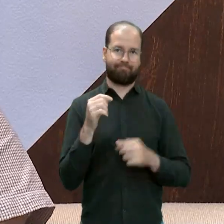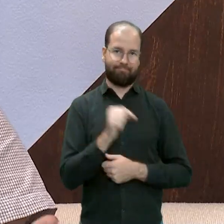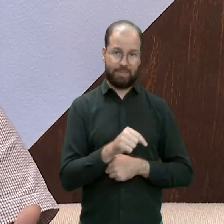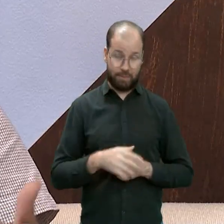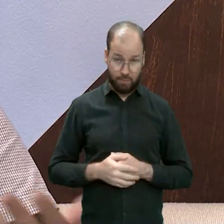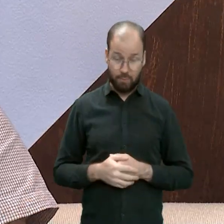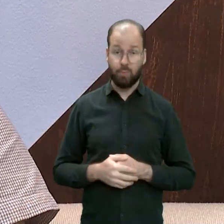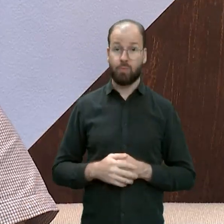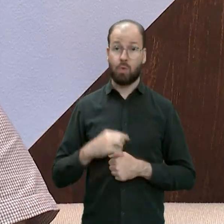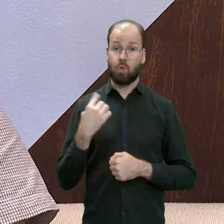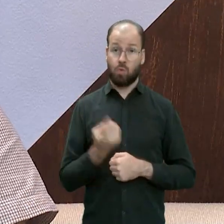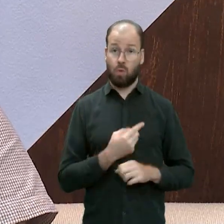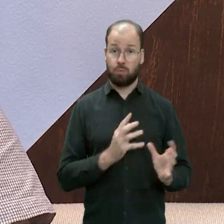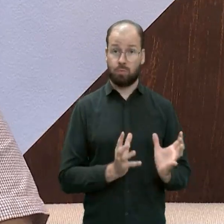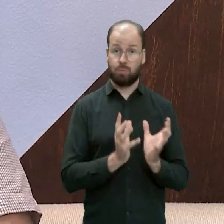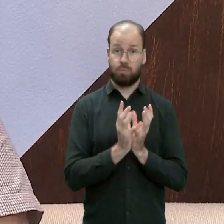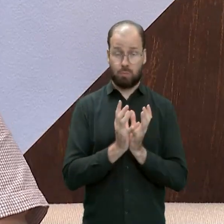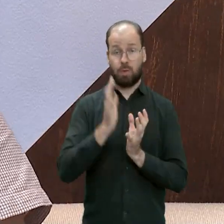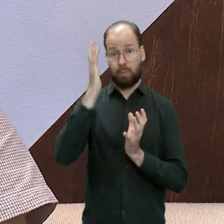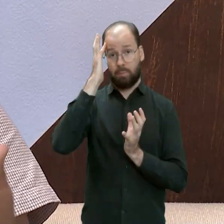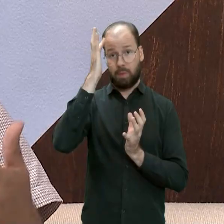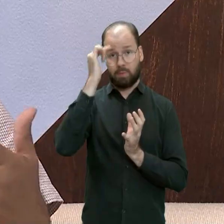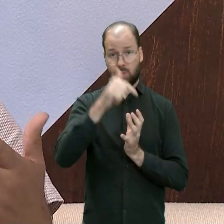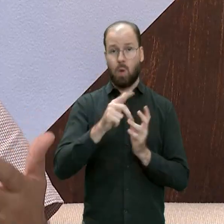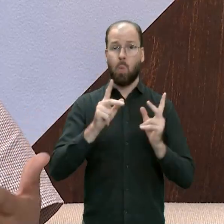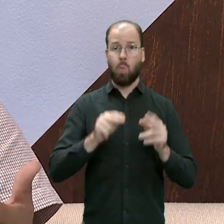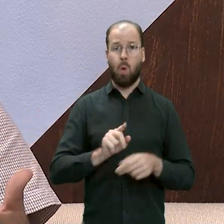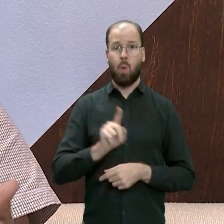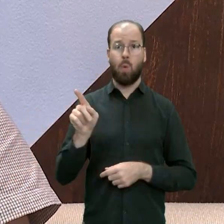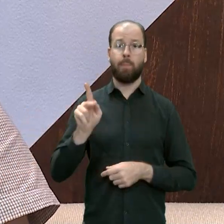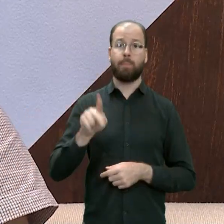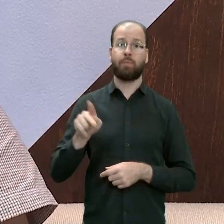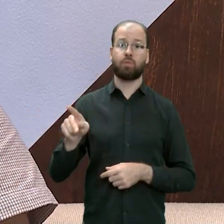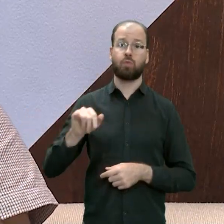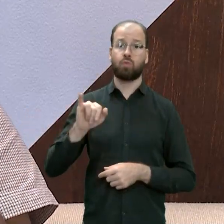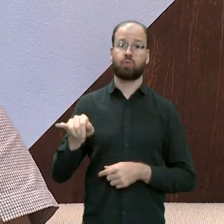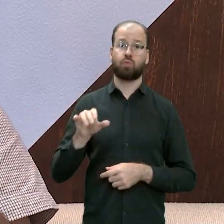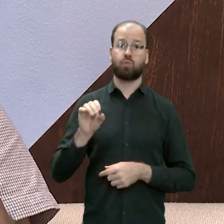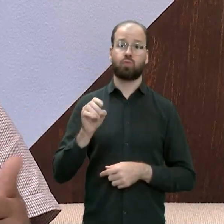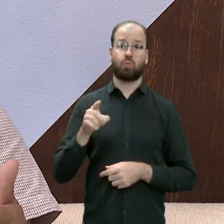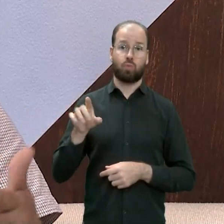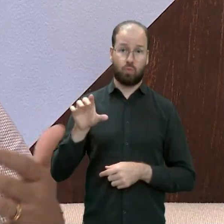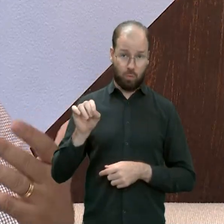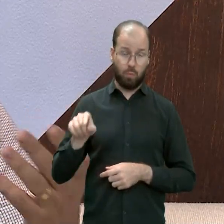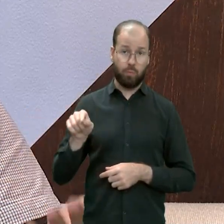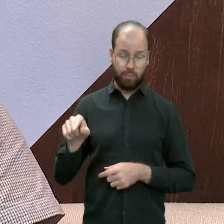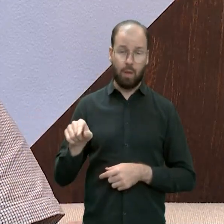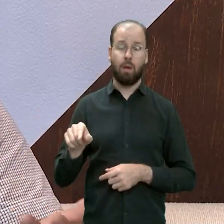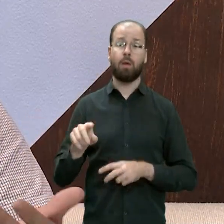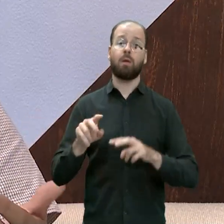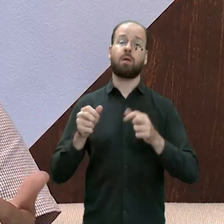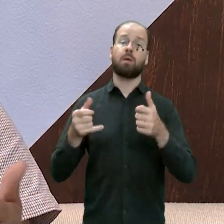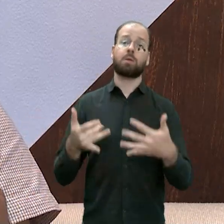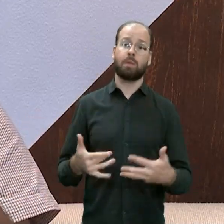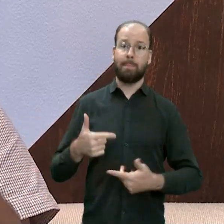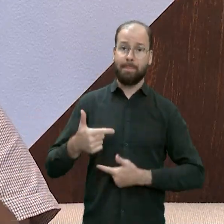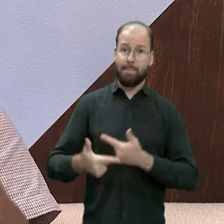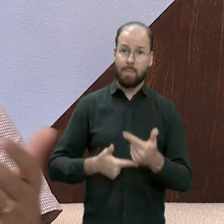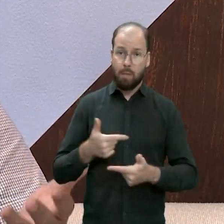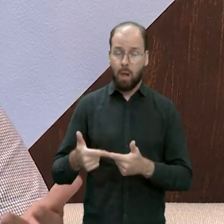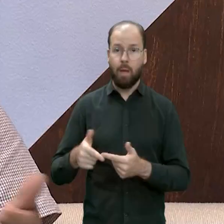nosso grupo tem pensado nisso, como o professor João falou no bloco anterior, trabalhar com materiais de baixo custo, que